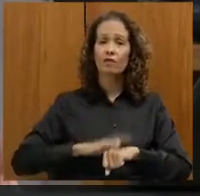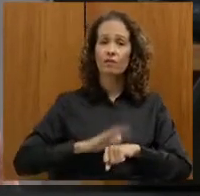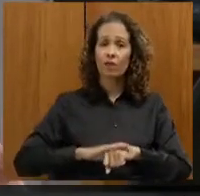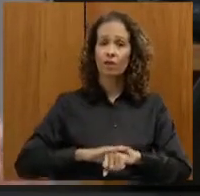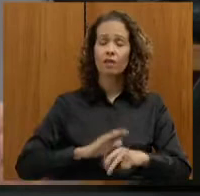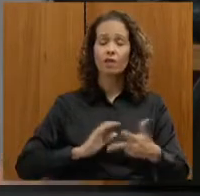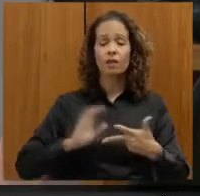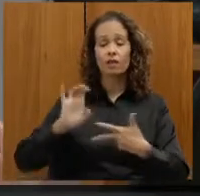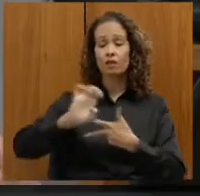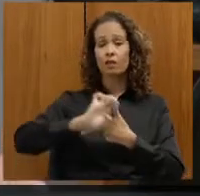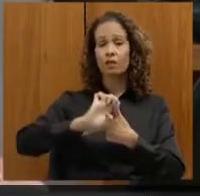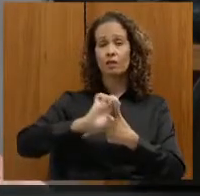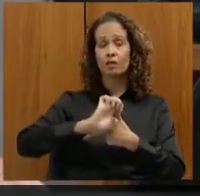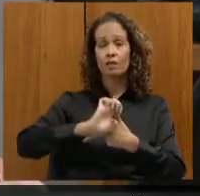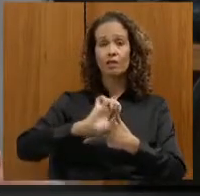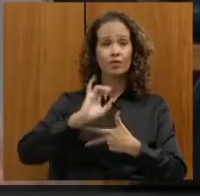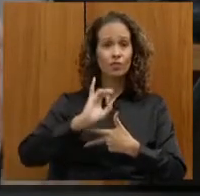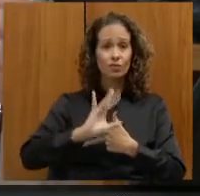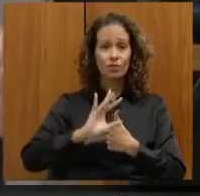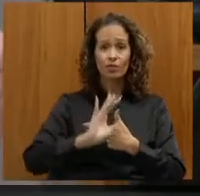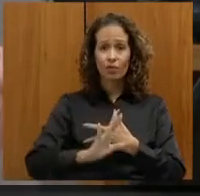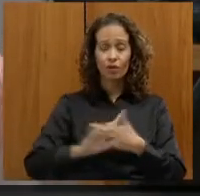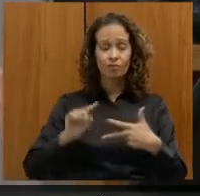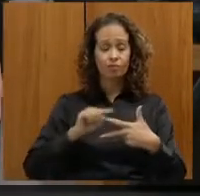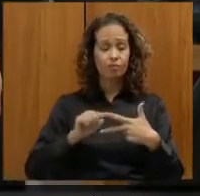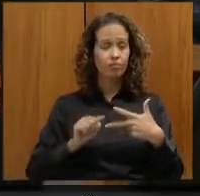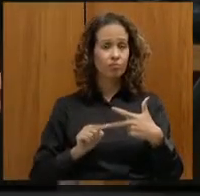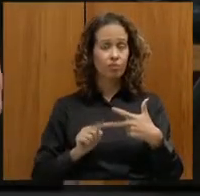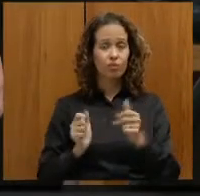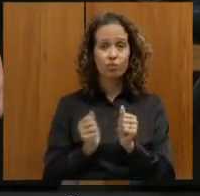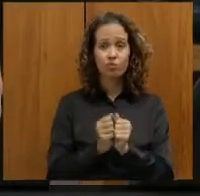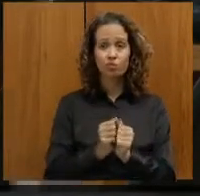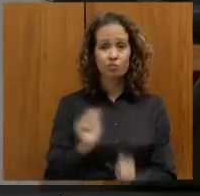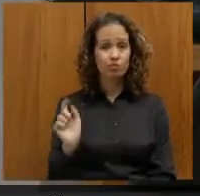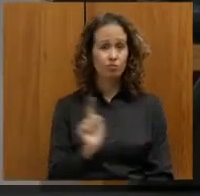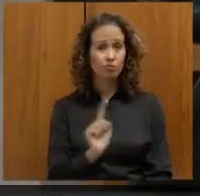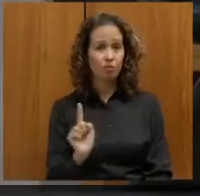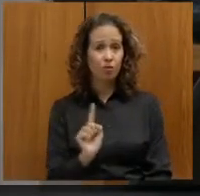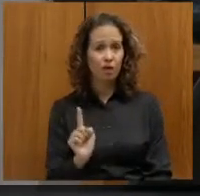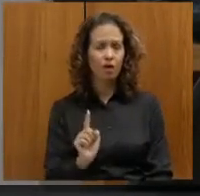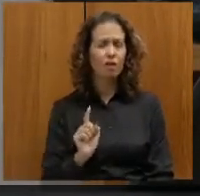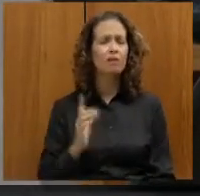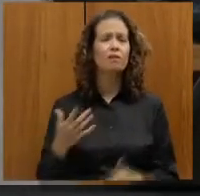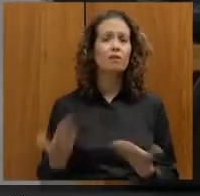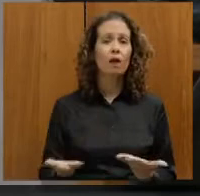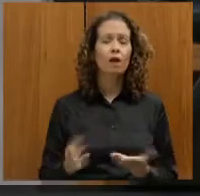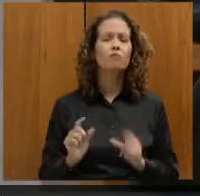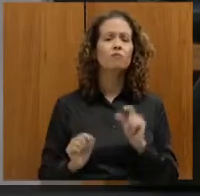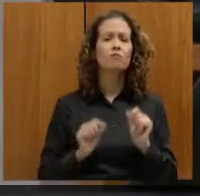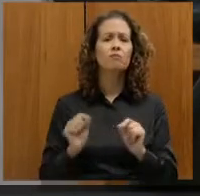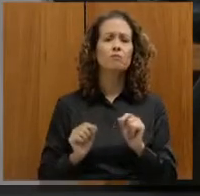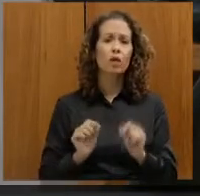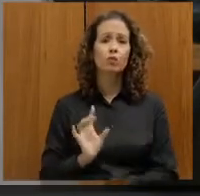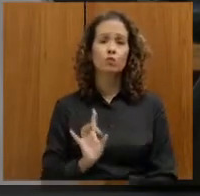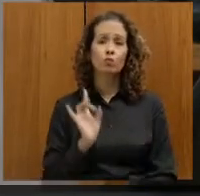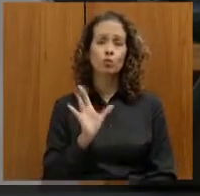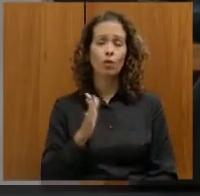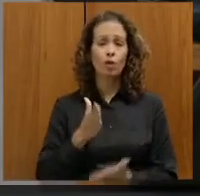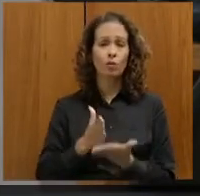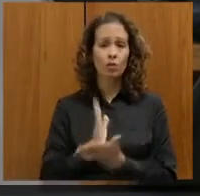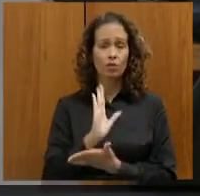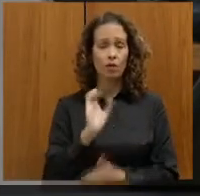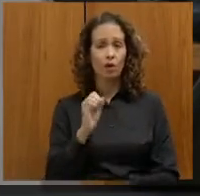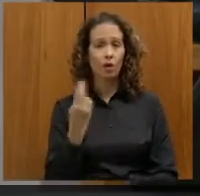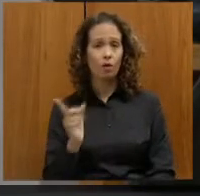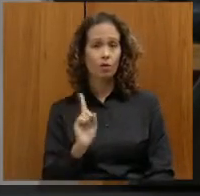executivo sem a participação dos demais poderes a quem competirá e aprovar